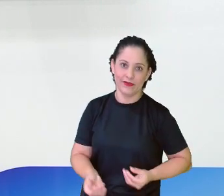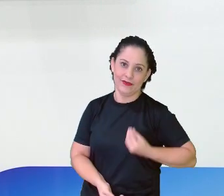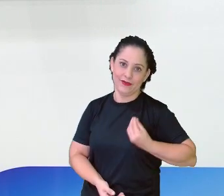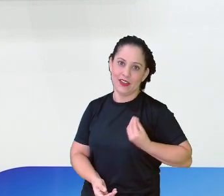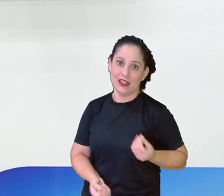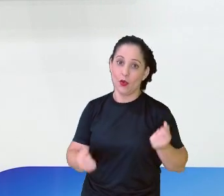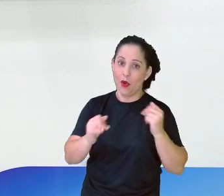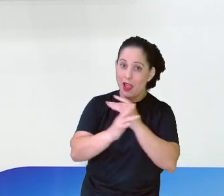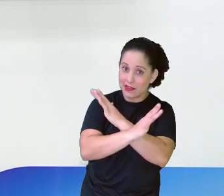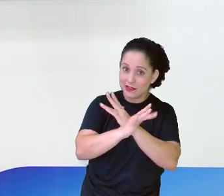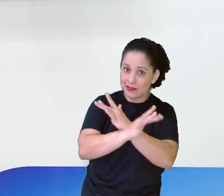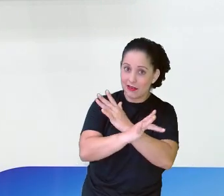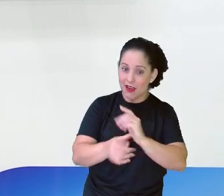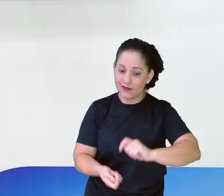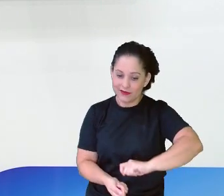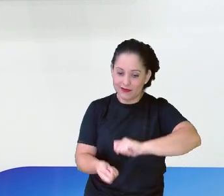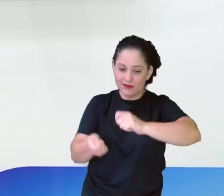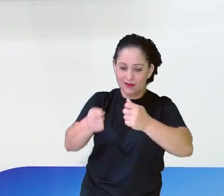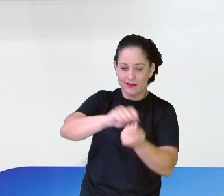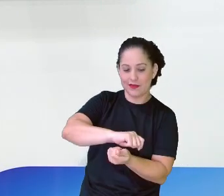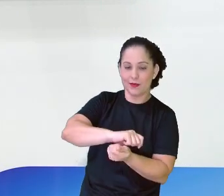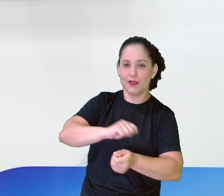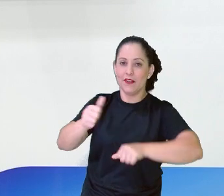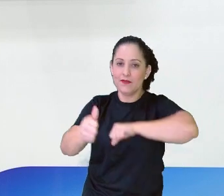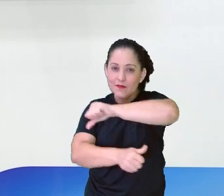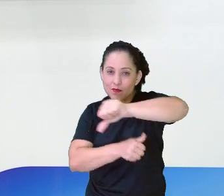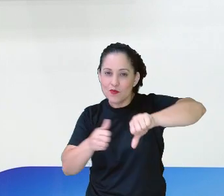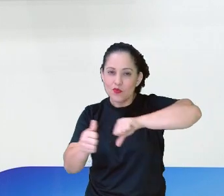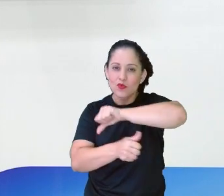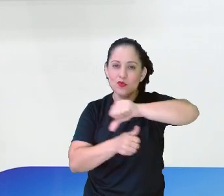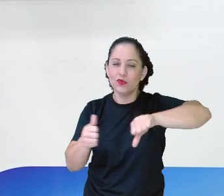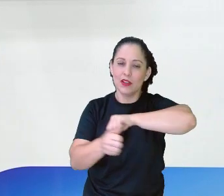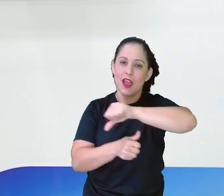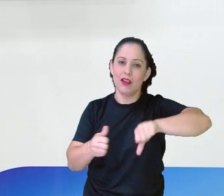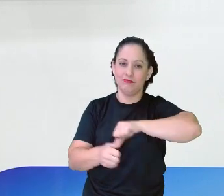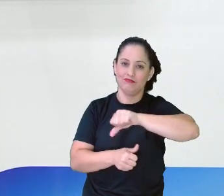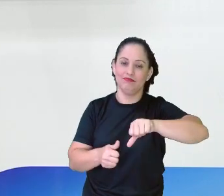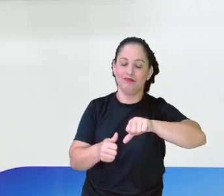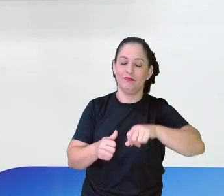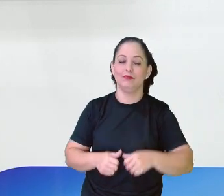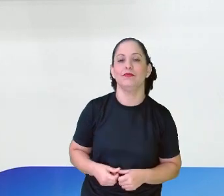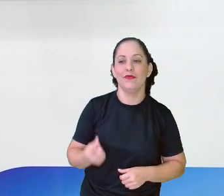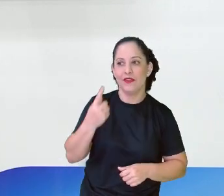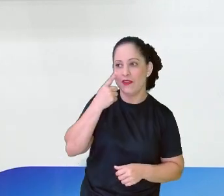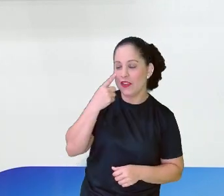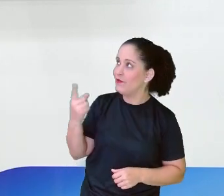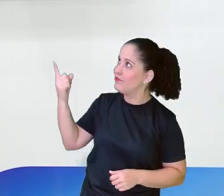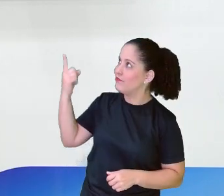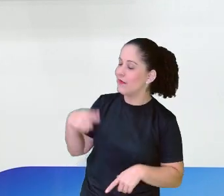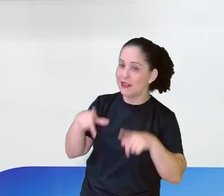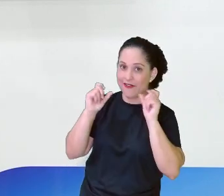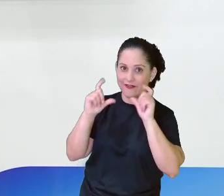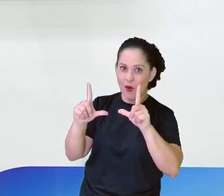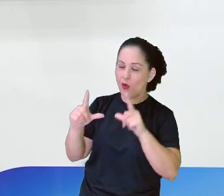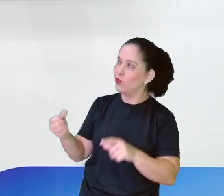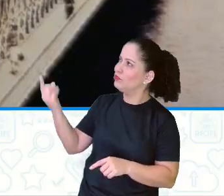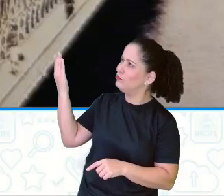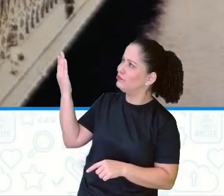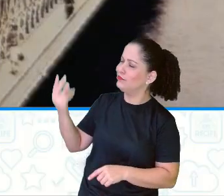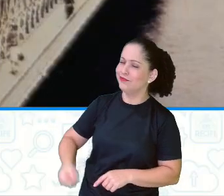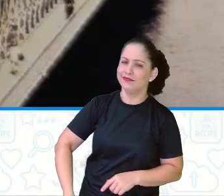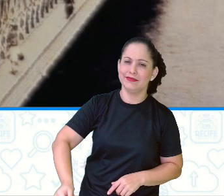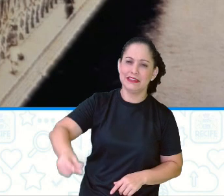foi modificando para a necessidade da população. A gente viu essa foto aqui que eu mostrei para vocês, bem